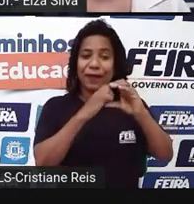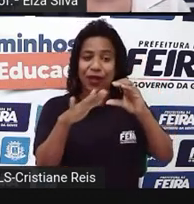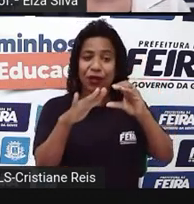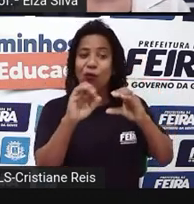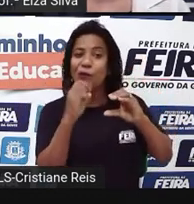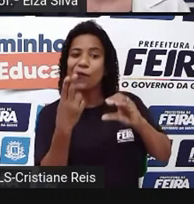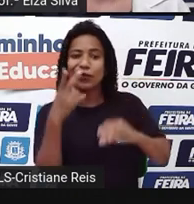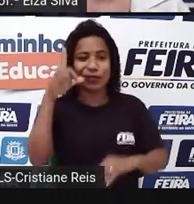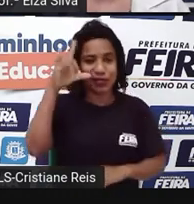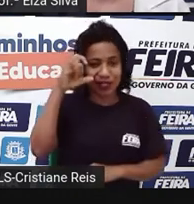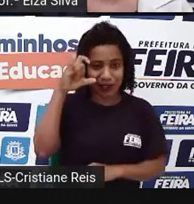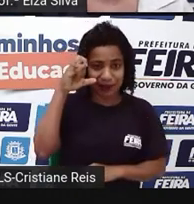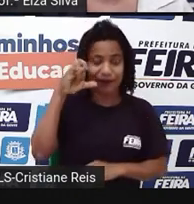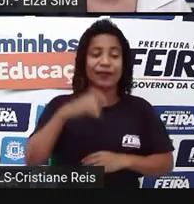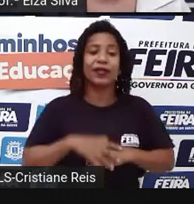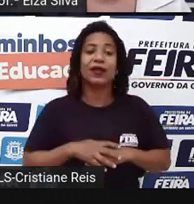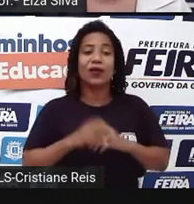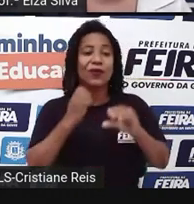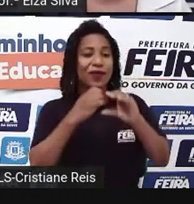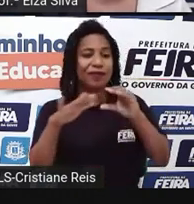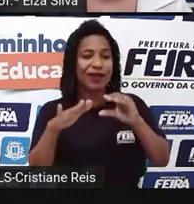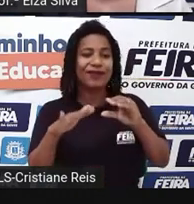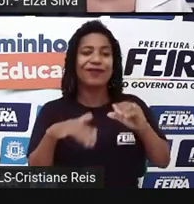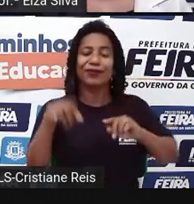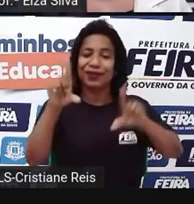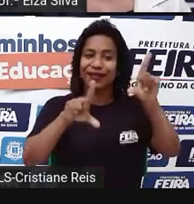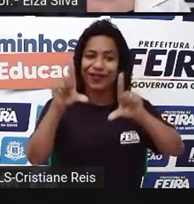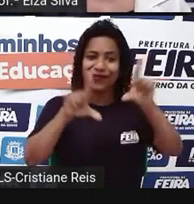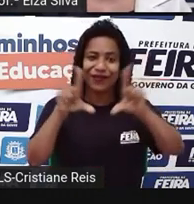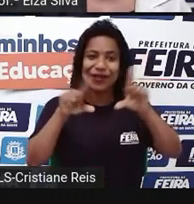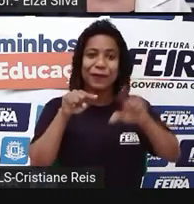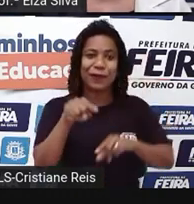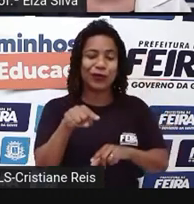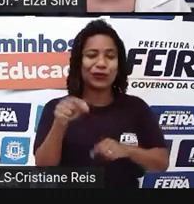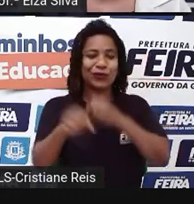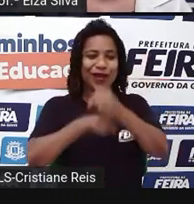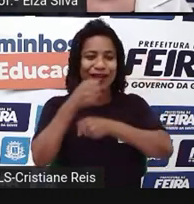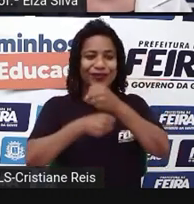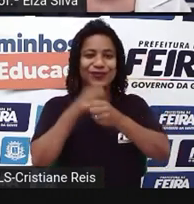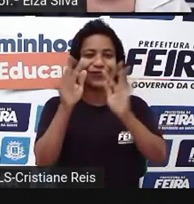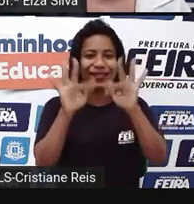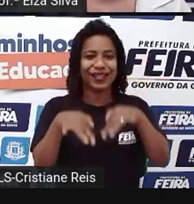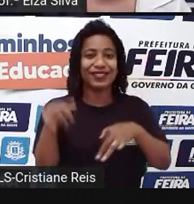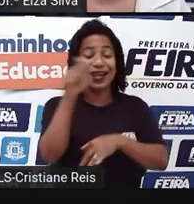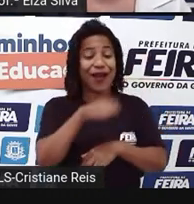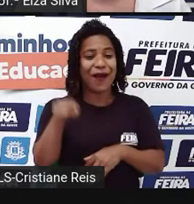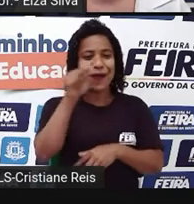O nosso e-mail é o tv.anosfinais@seduc.cr.